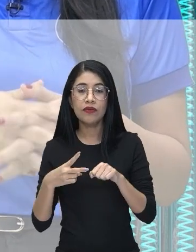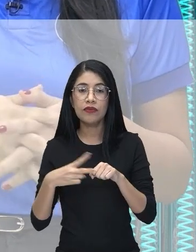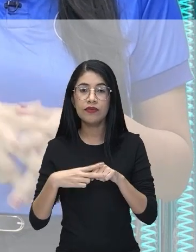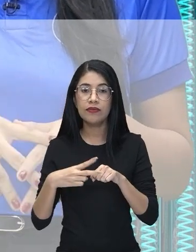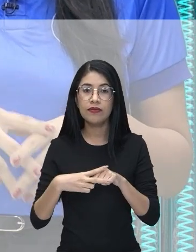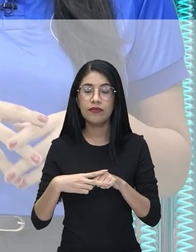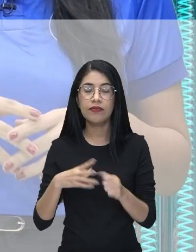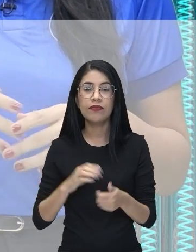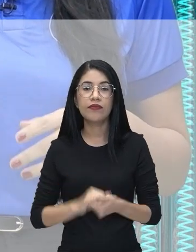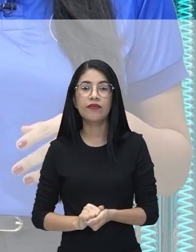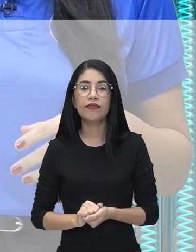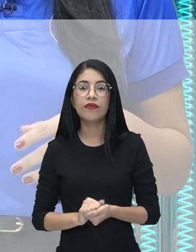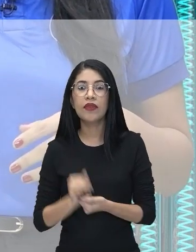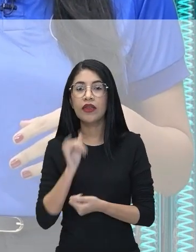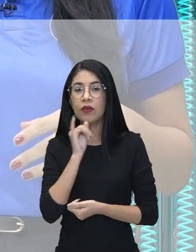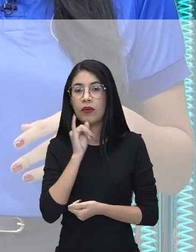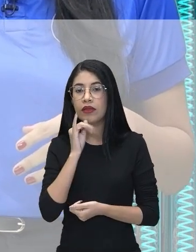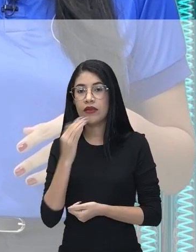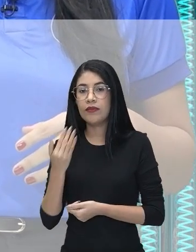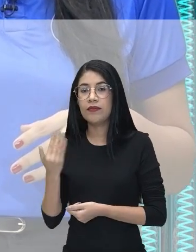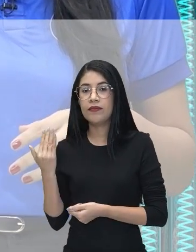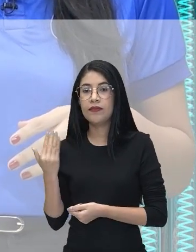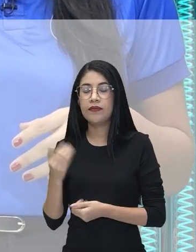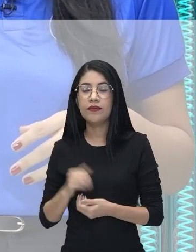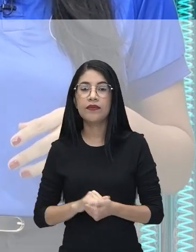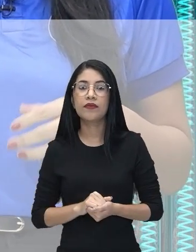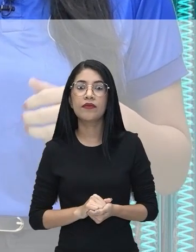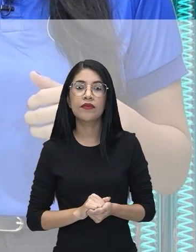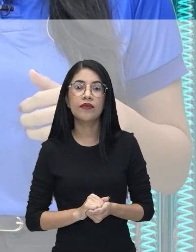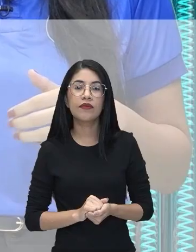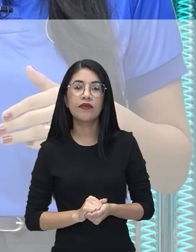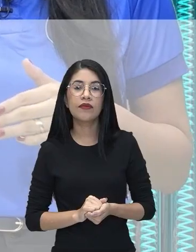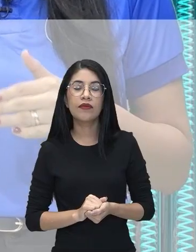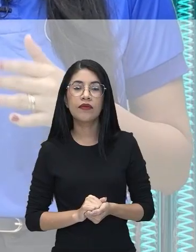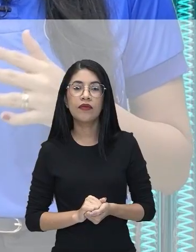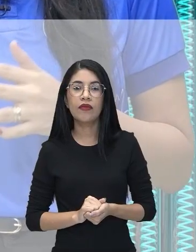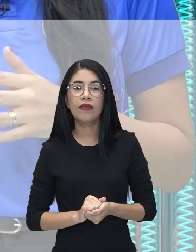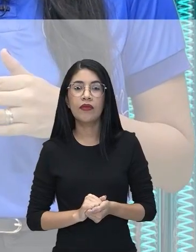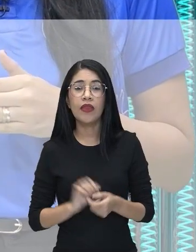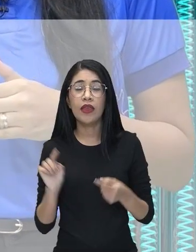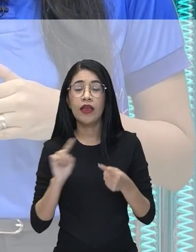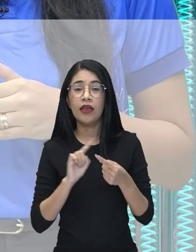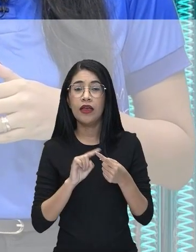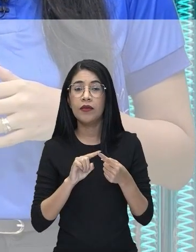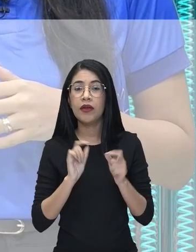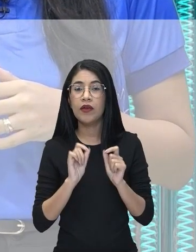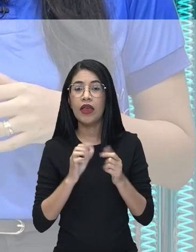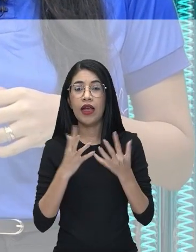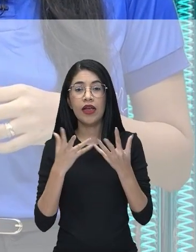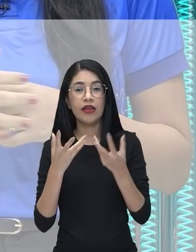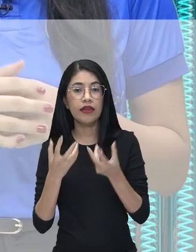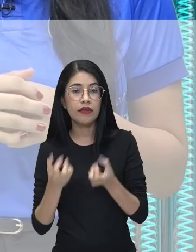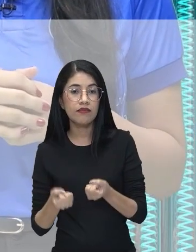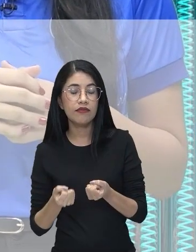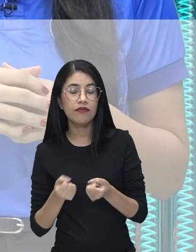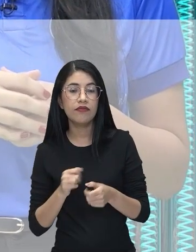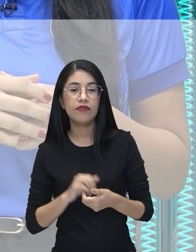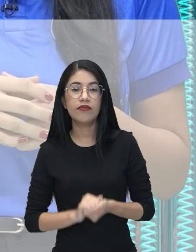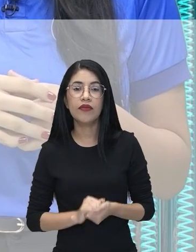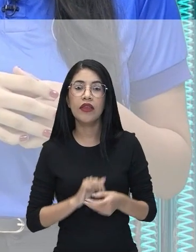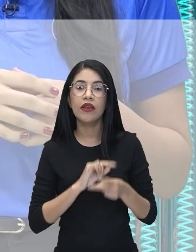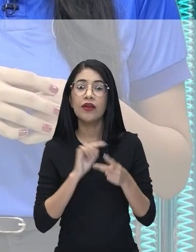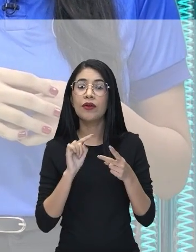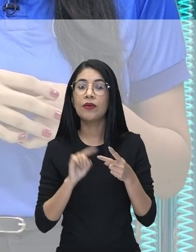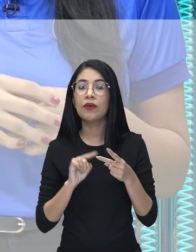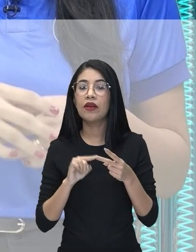né? Então, nós temos acceptable, que significa aceitável.